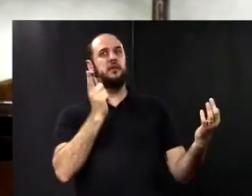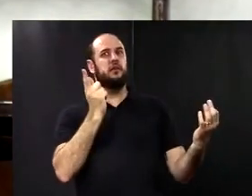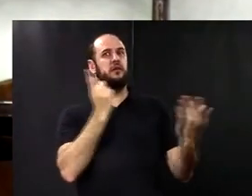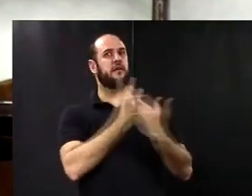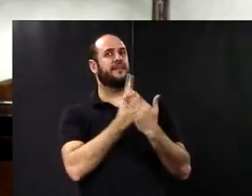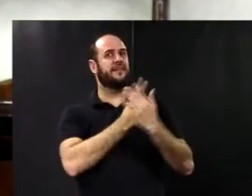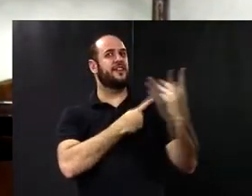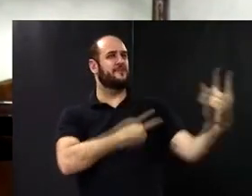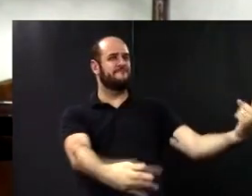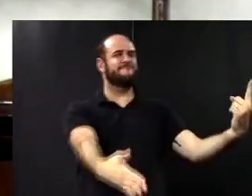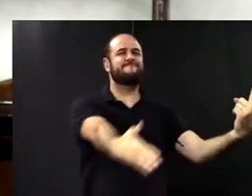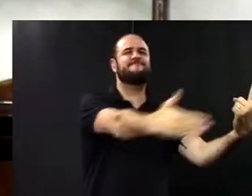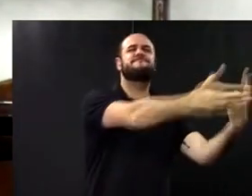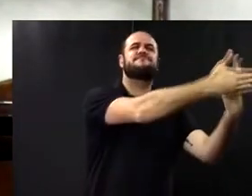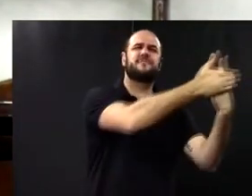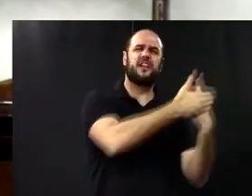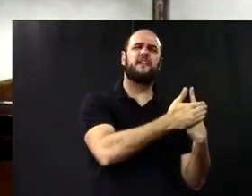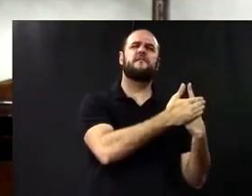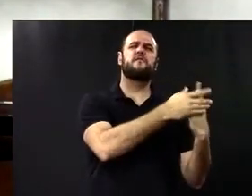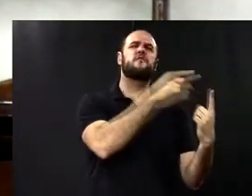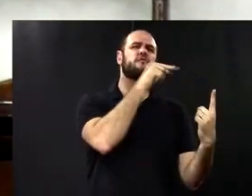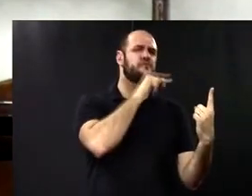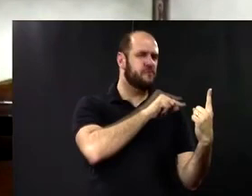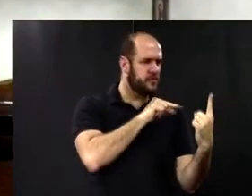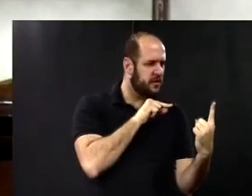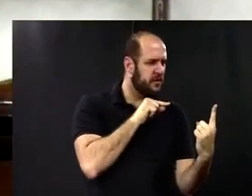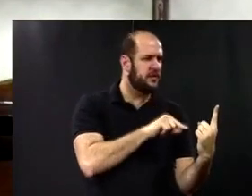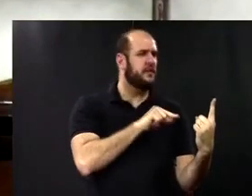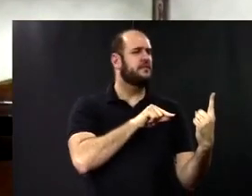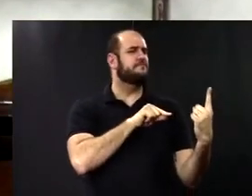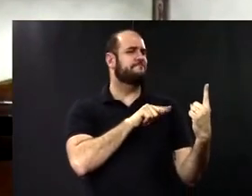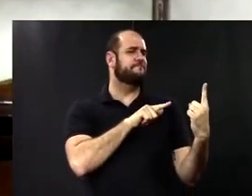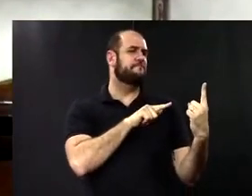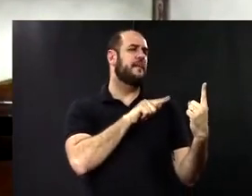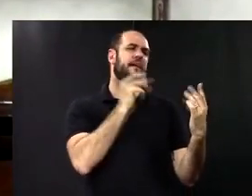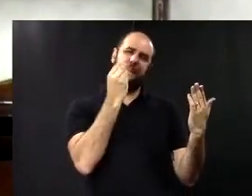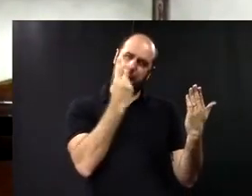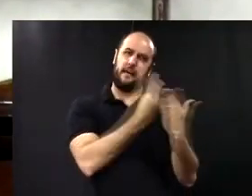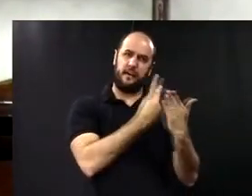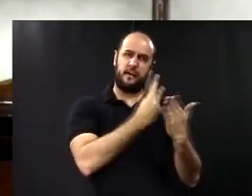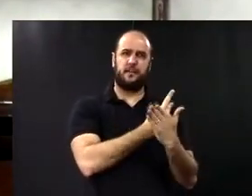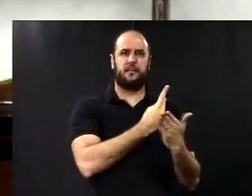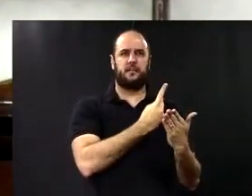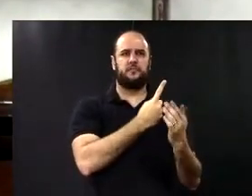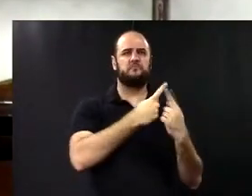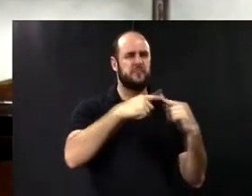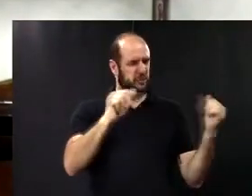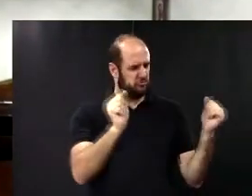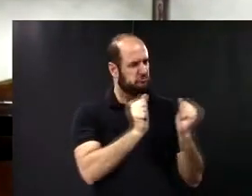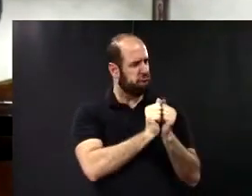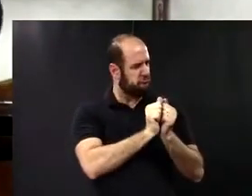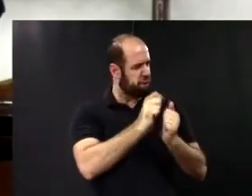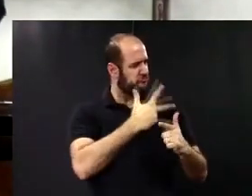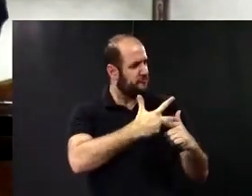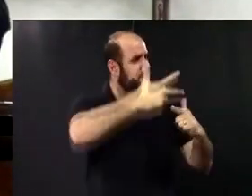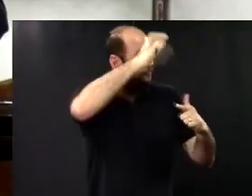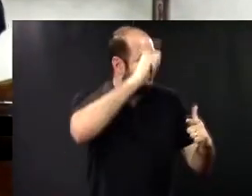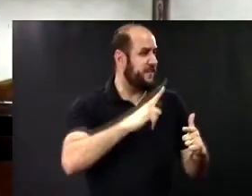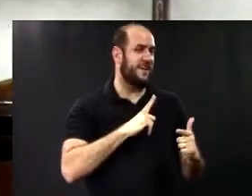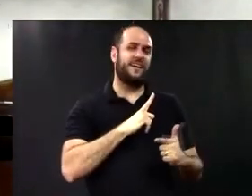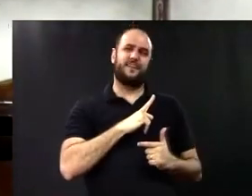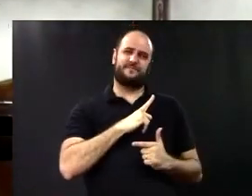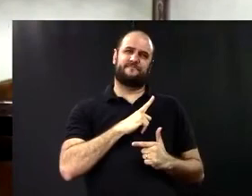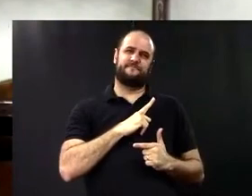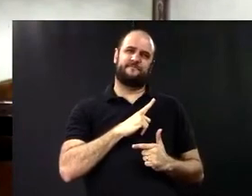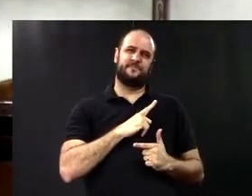está passando por isso, eu sei que é importante, é necessário, mas eu quero passar por isso, passar juntamente com